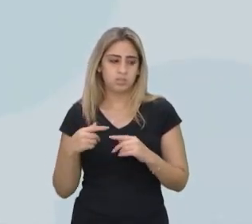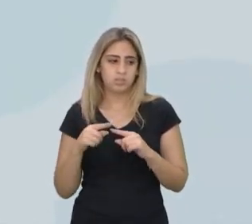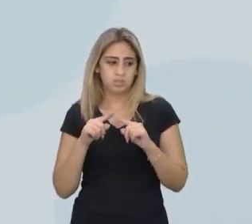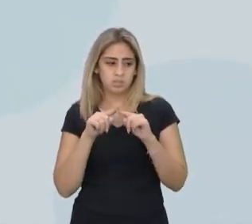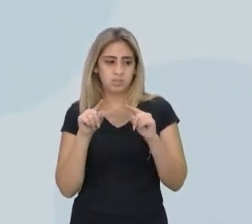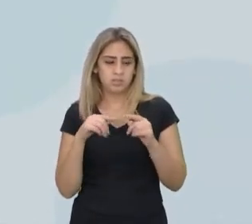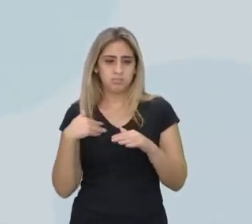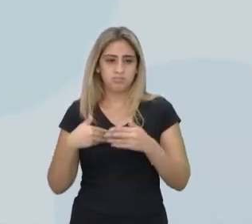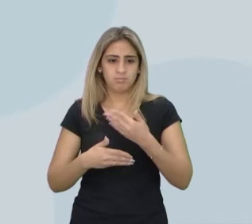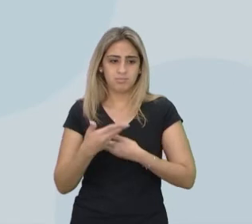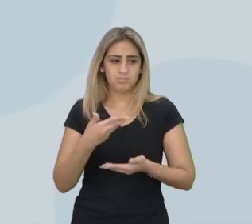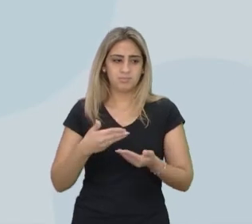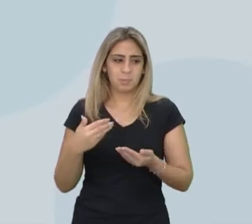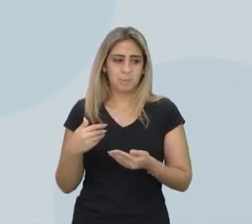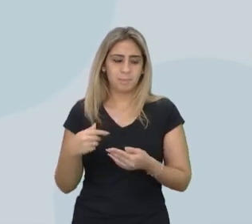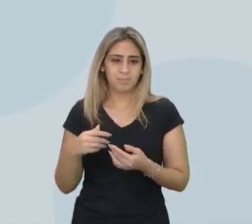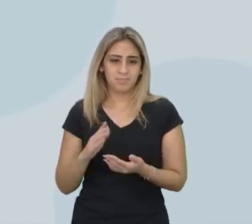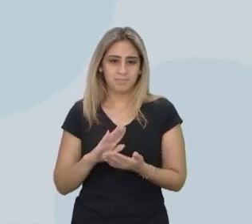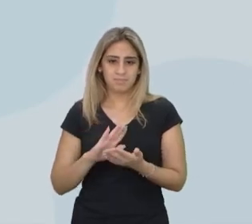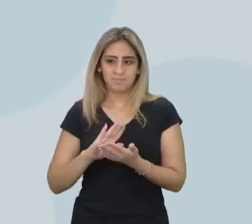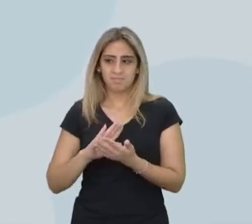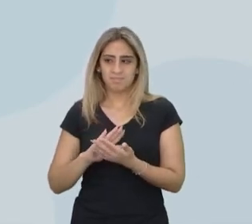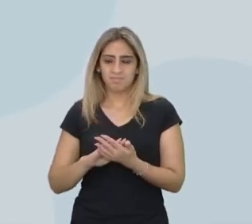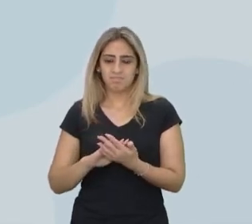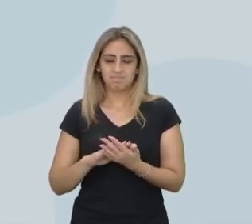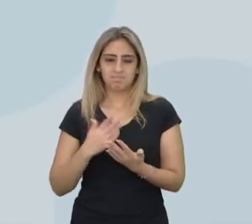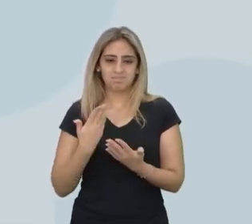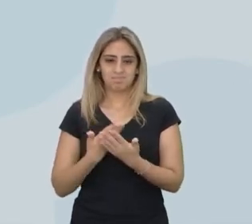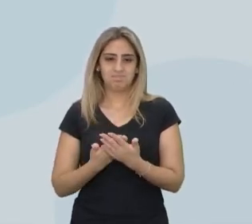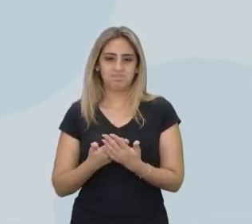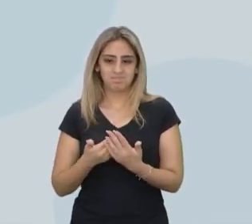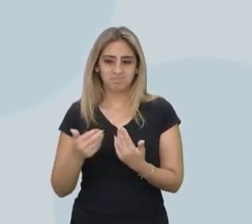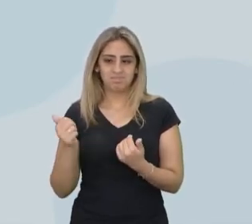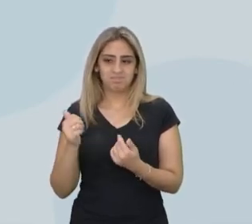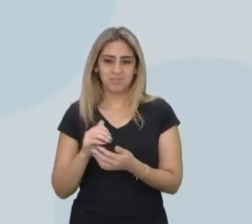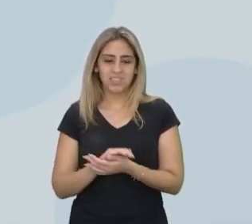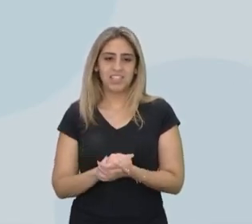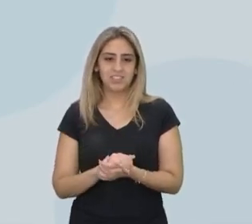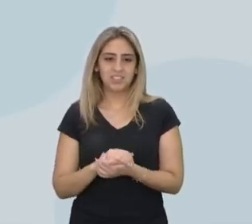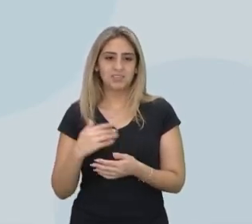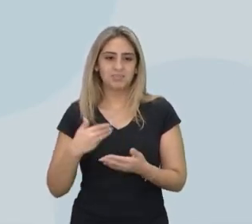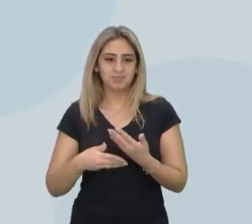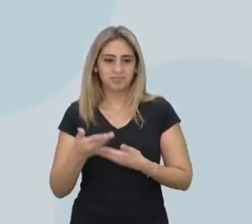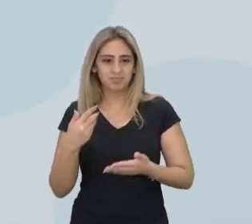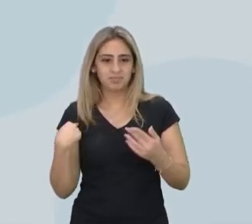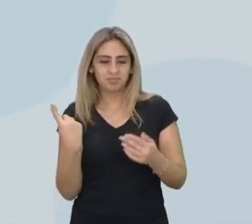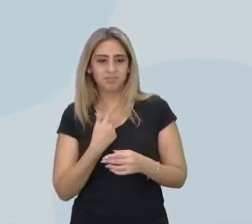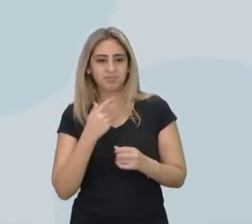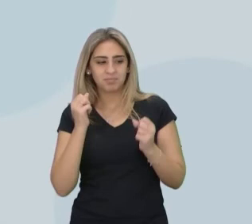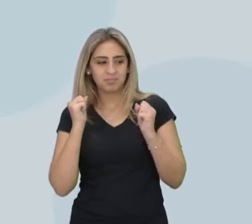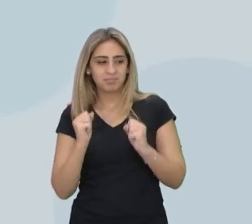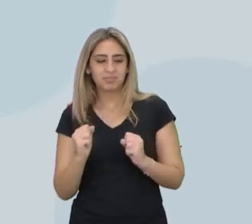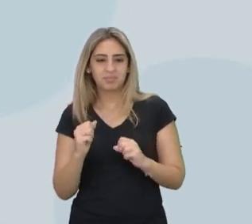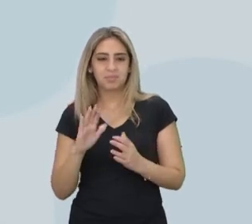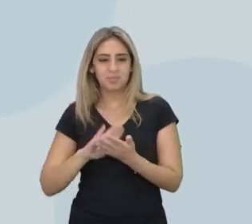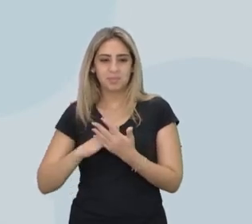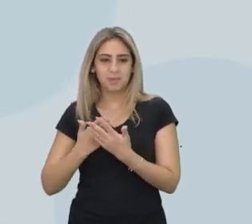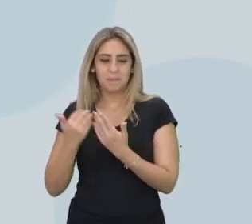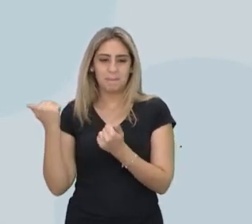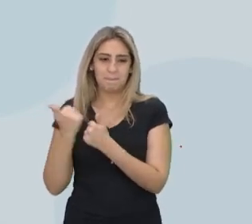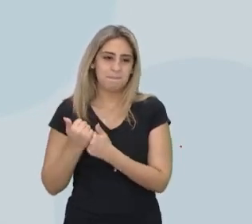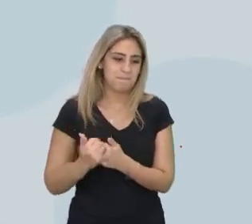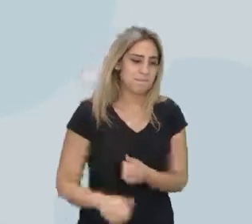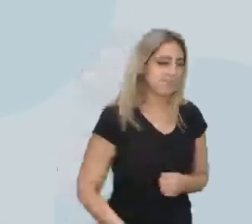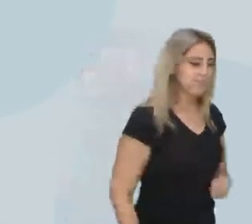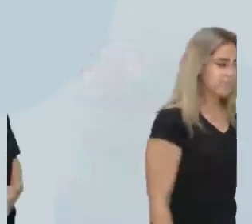esse nosso carbonato de cálcio, que se transformou em óxido de cálcio e gás carbônico, ele pode sim voltar